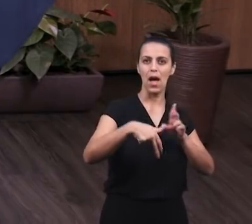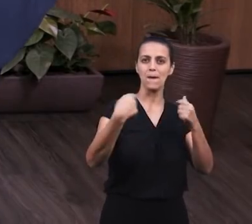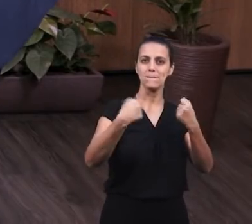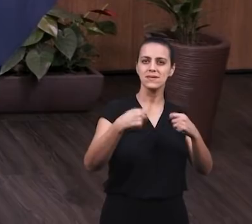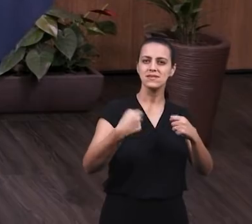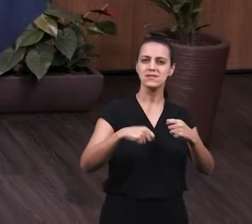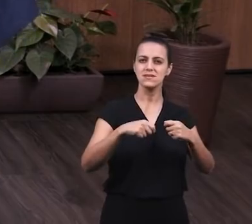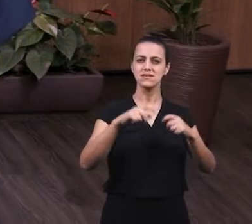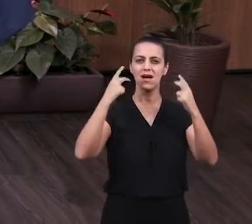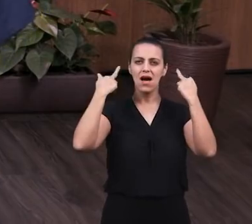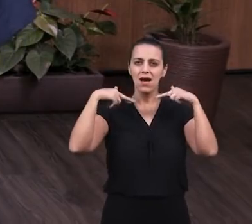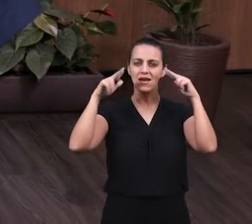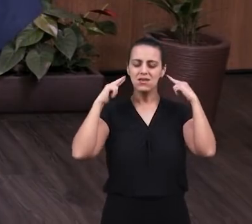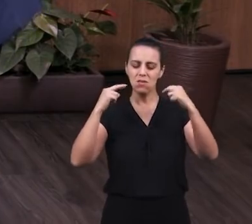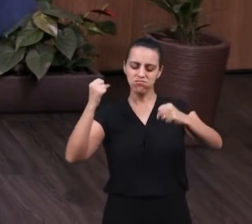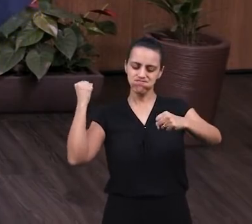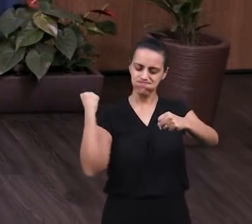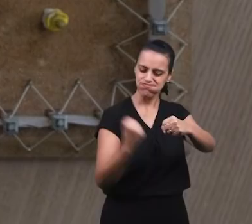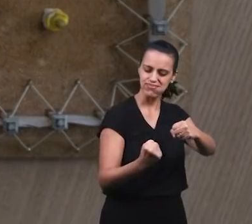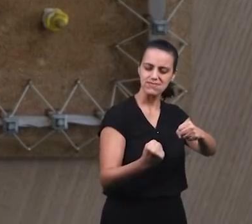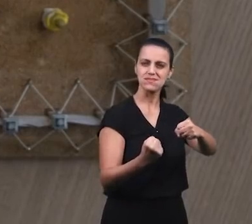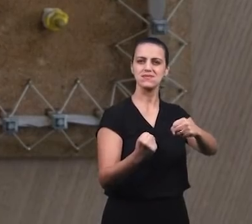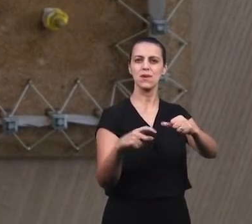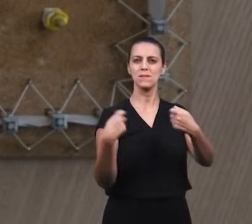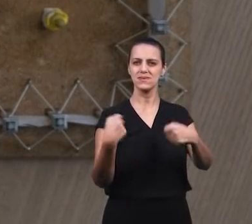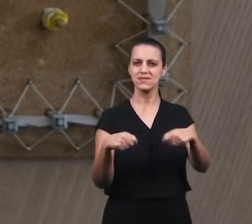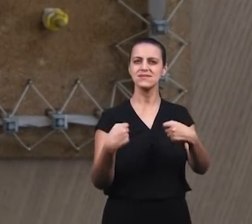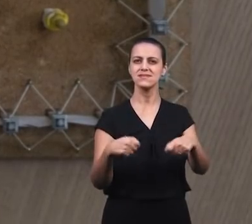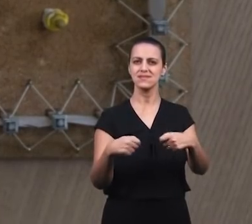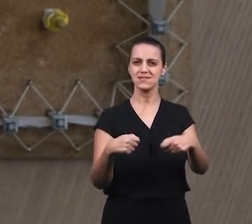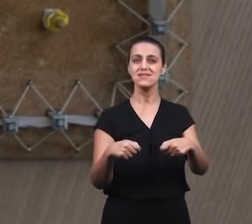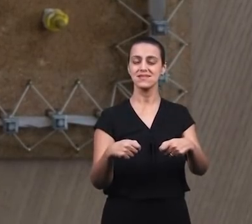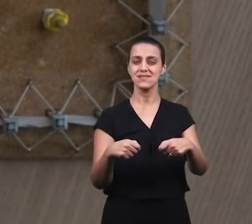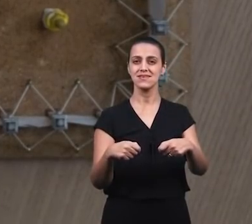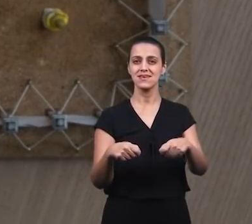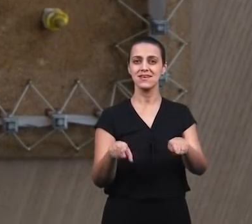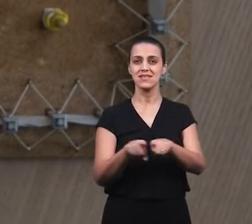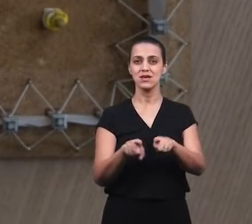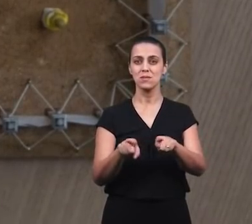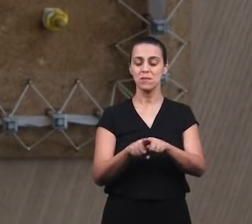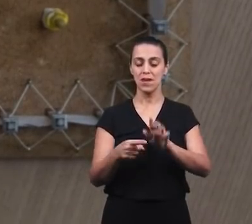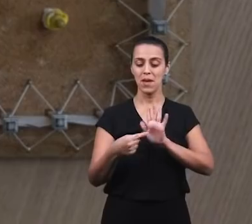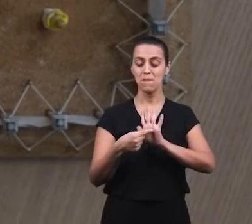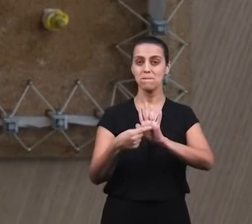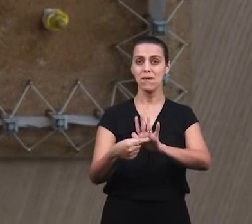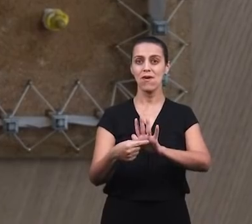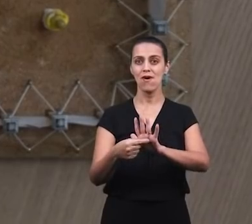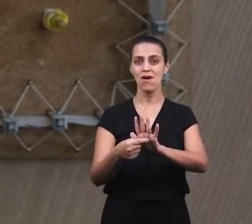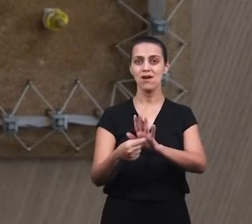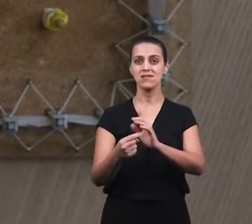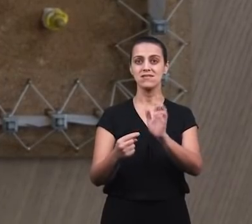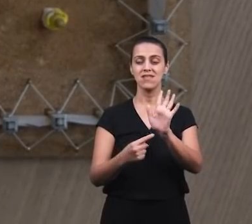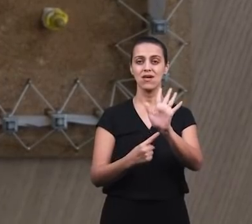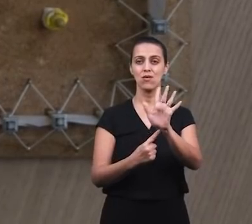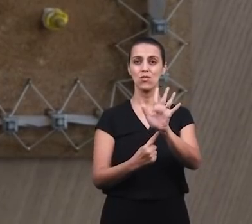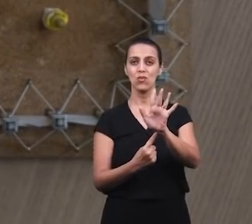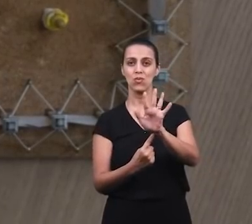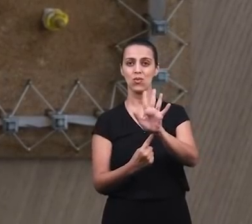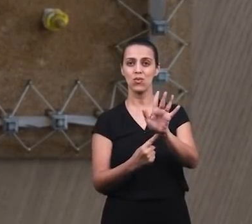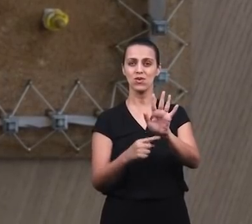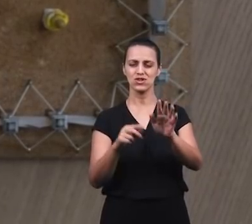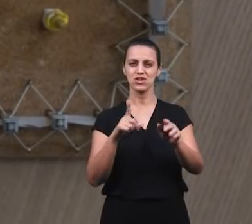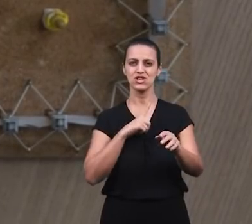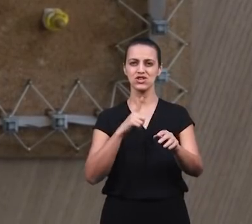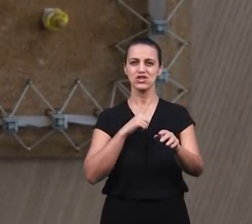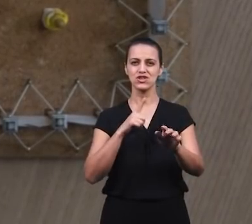o sacrifício era feito. As lâmpadas, aqui a maquete vai mostrar esse castiçal de ouro